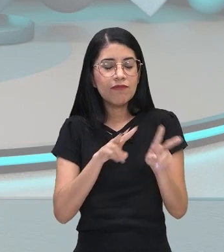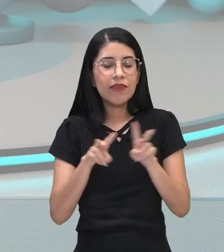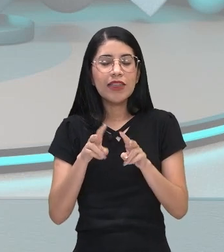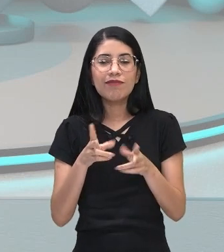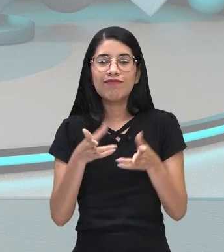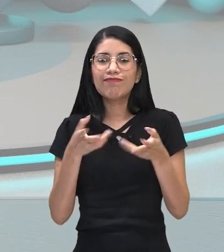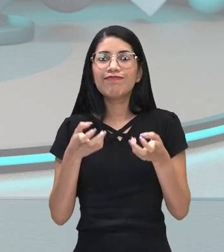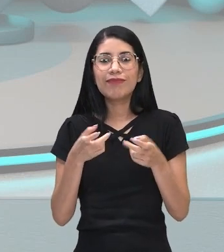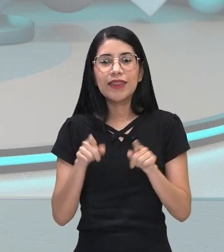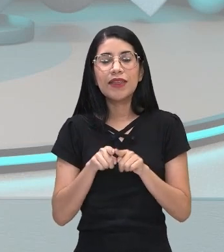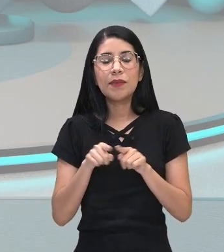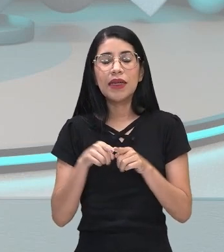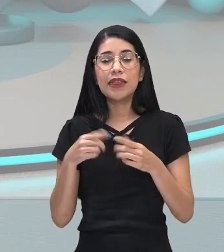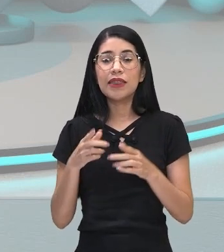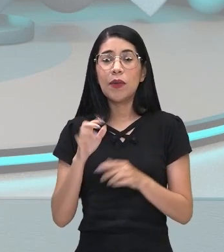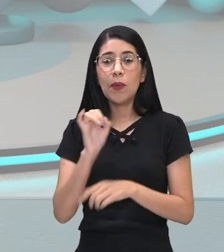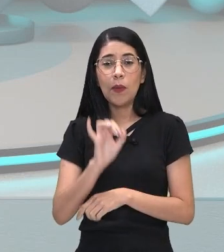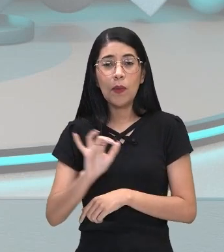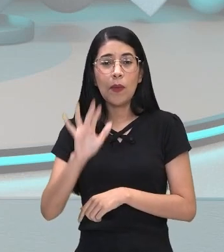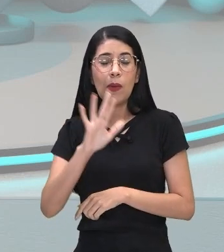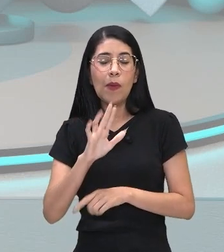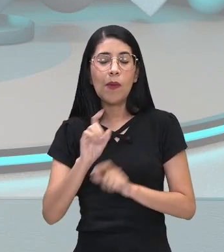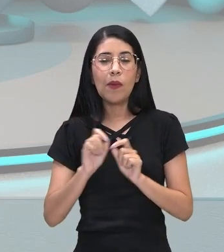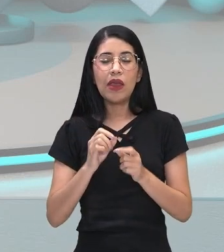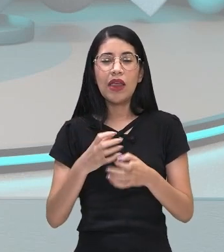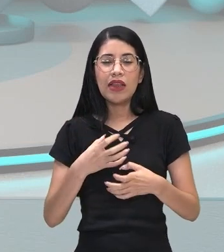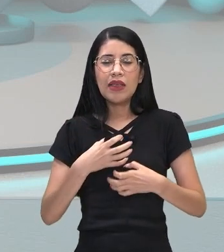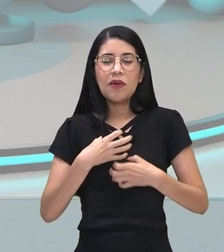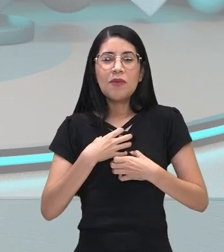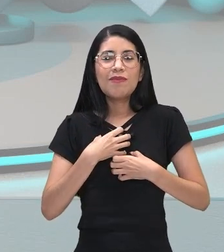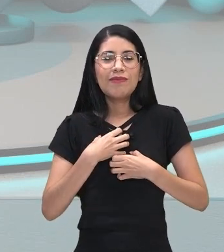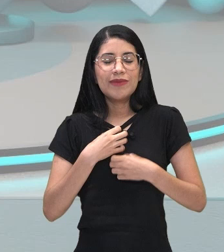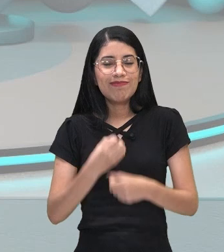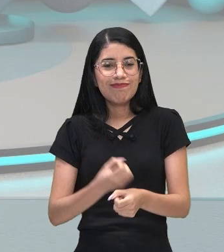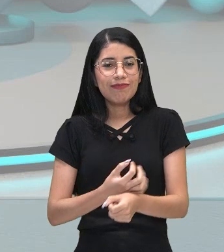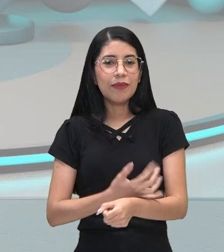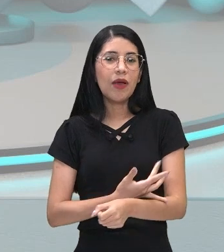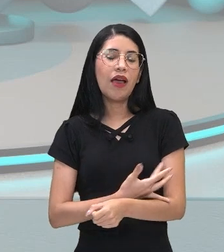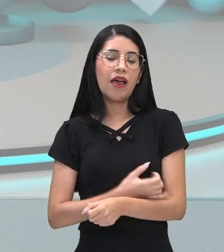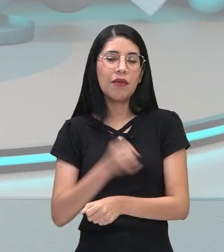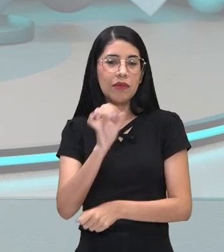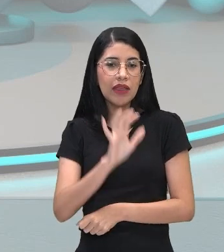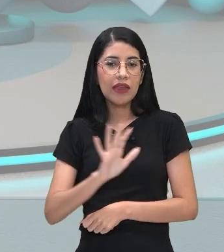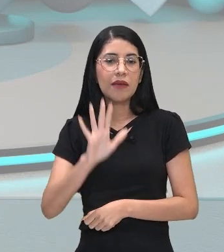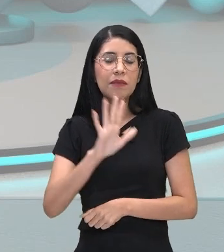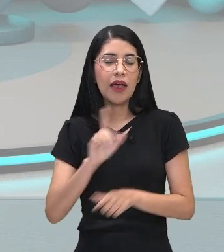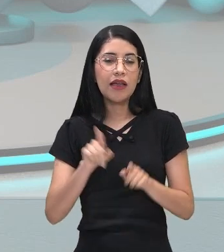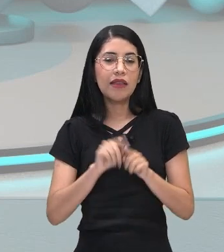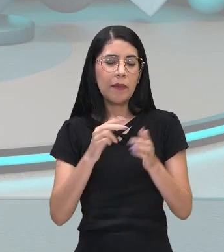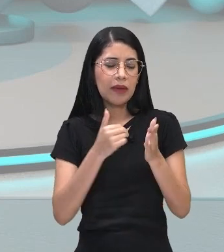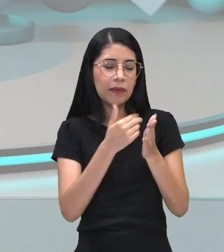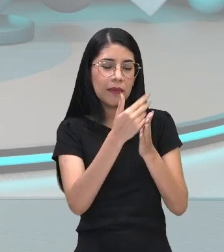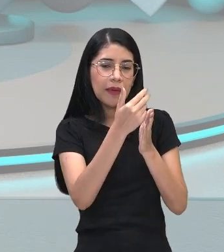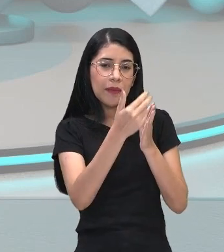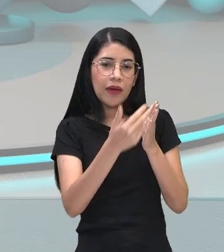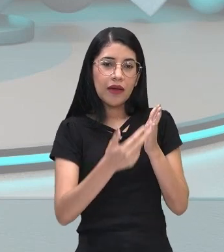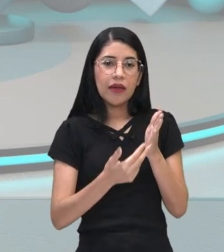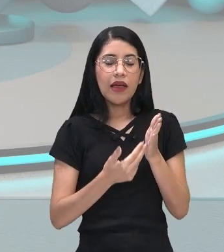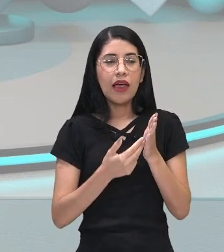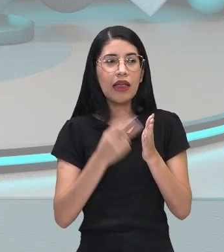criou um comodismo, uma emoção nos espectadores ao